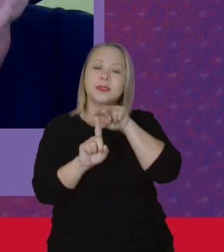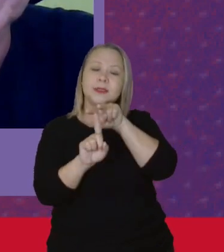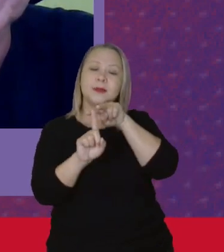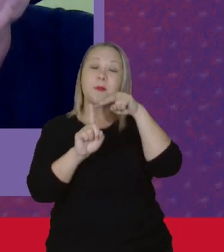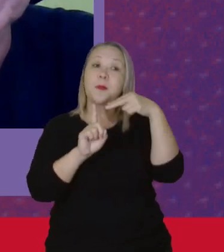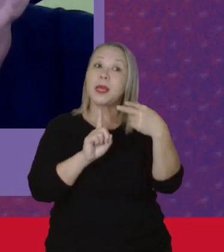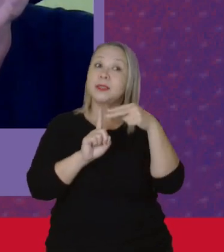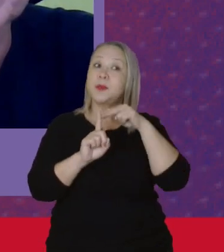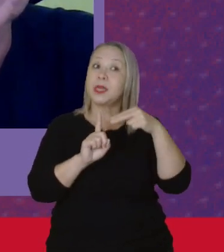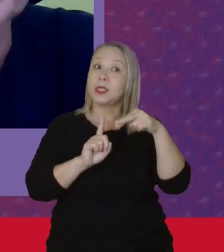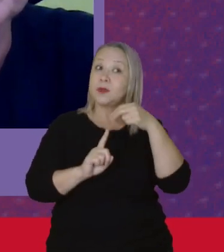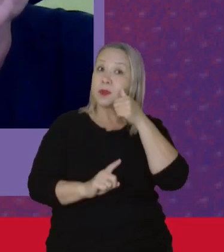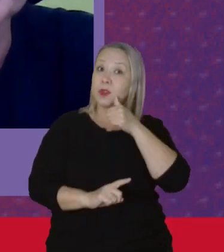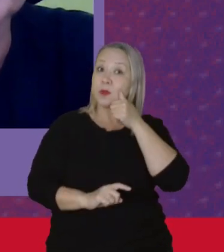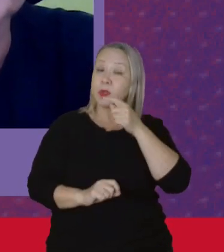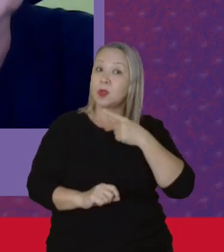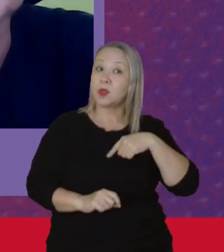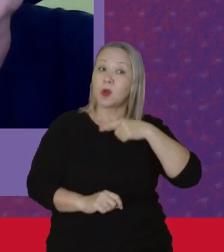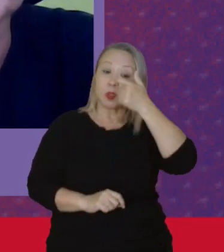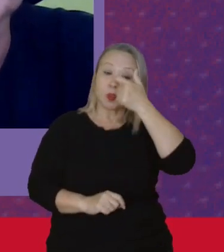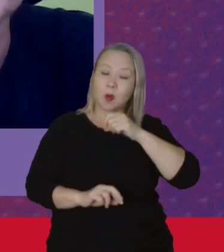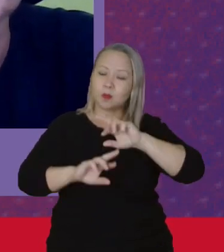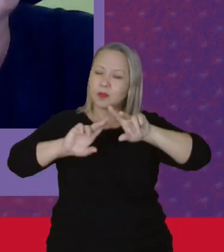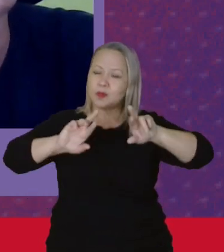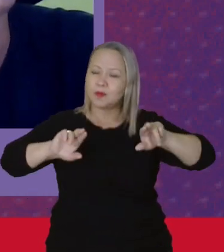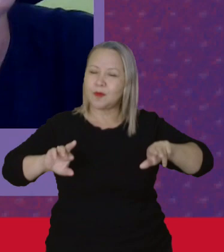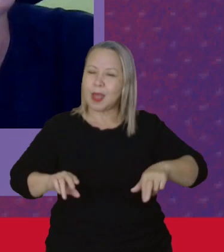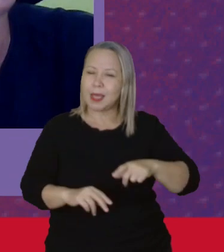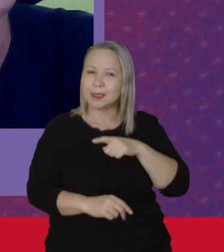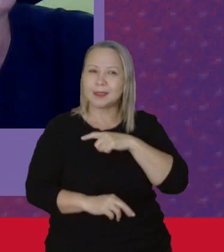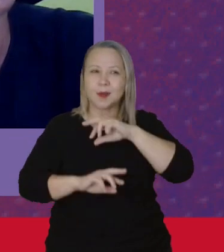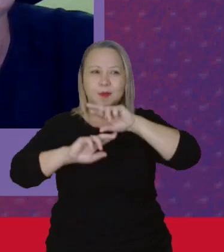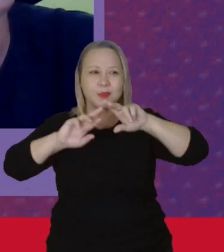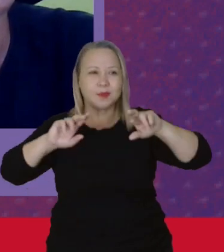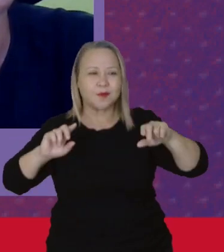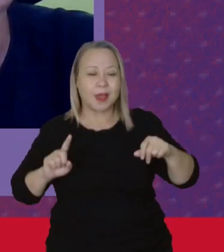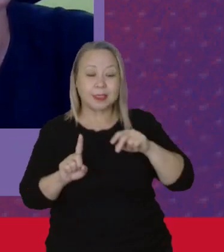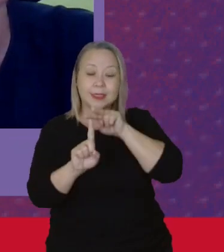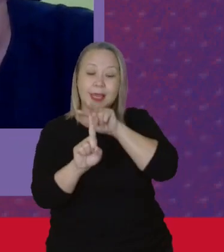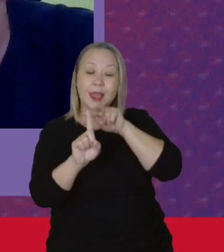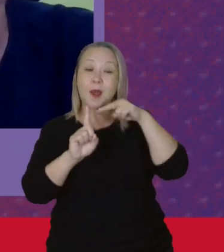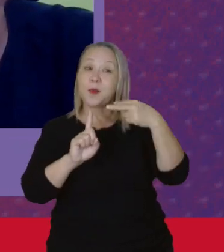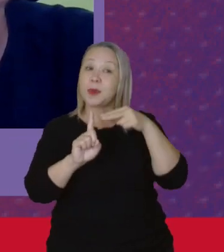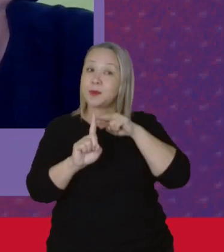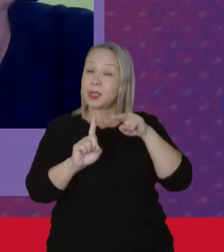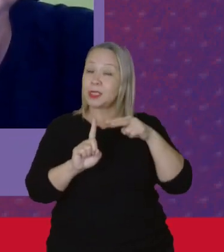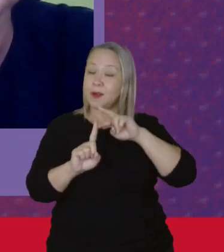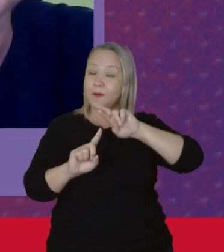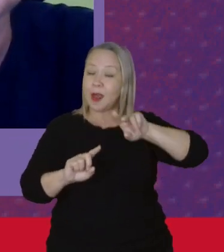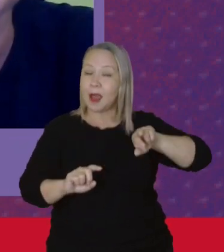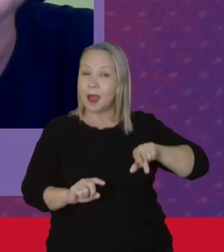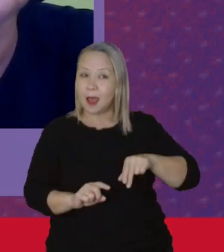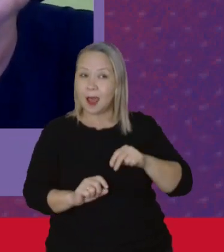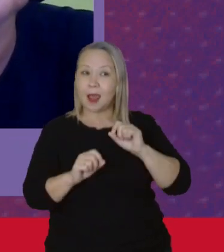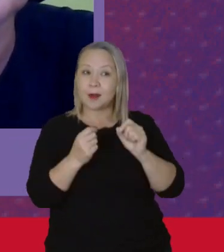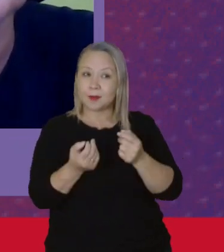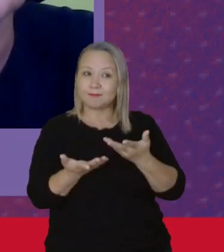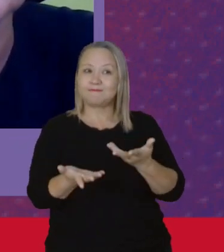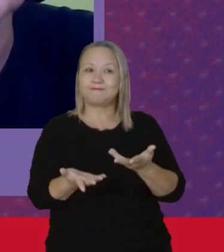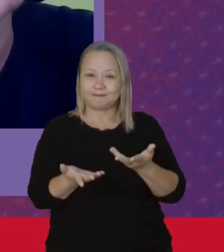perspectivas, porque as mulheres, nós somos diversas, temos diversas perspectivas, e